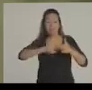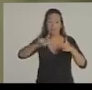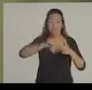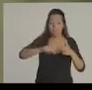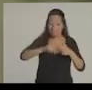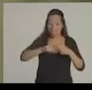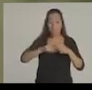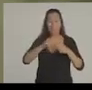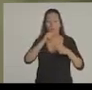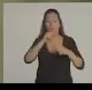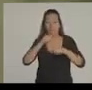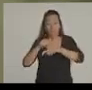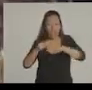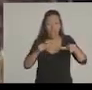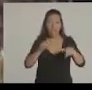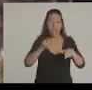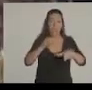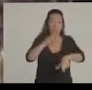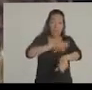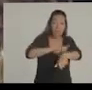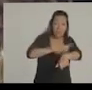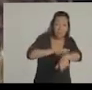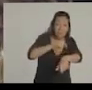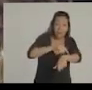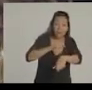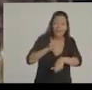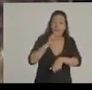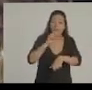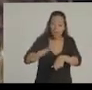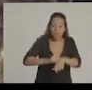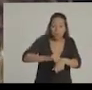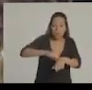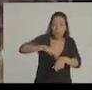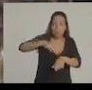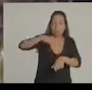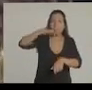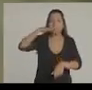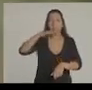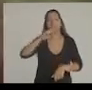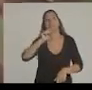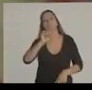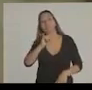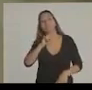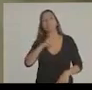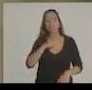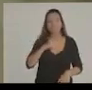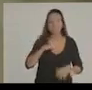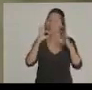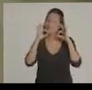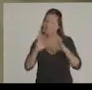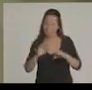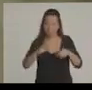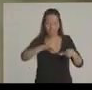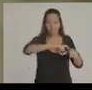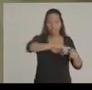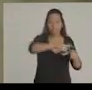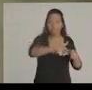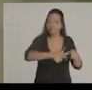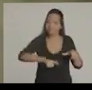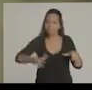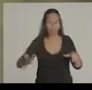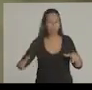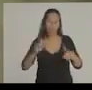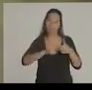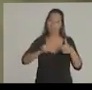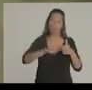entupiu o cano do esgoto. O meu vaso lá dentro subia. Se nós tivéssemos um esgoto